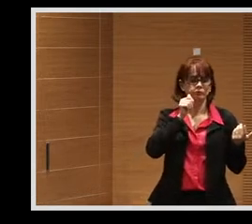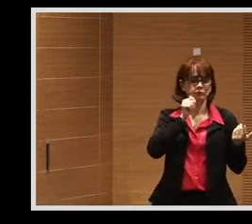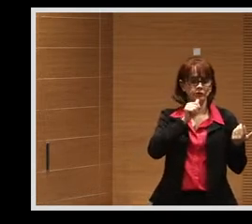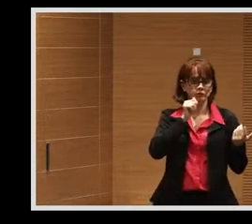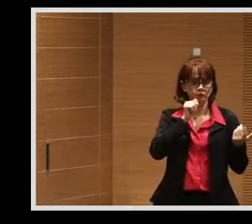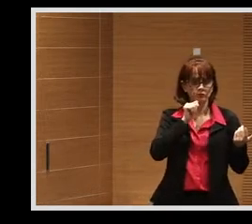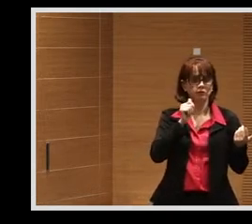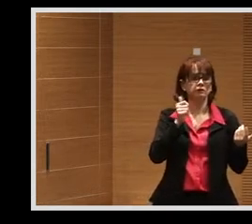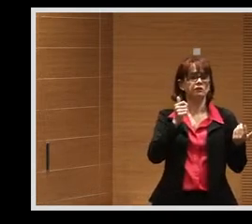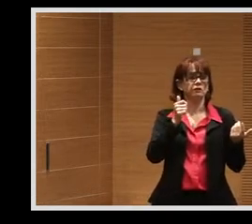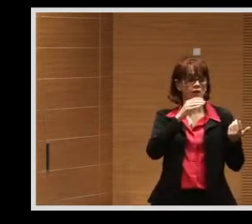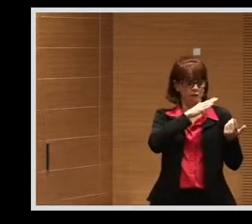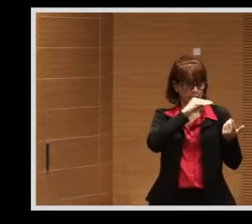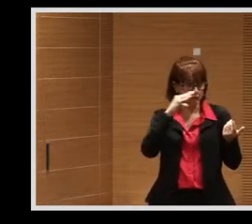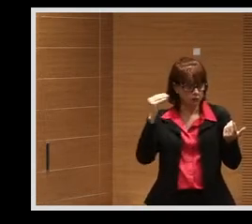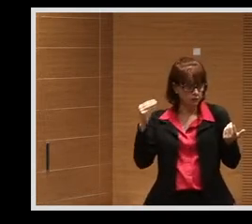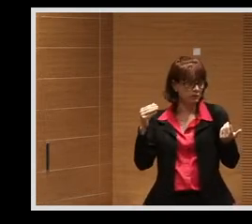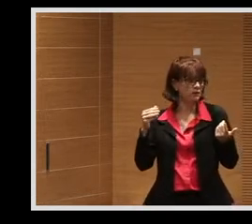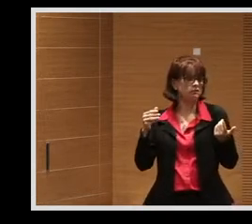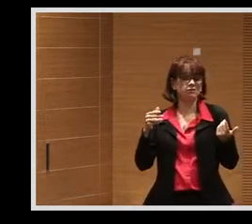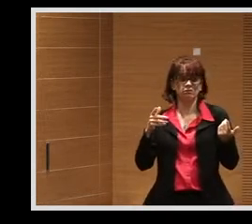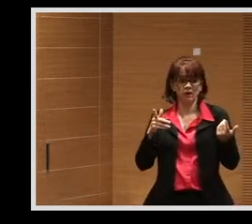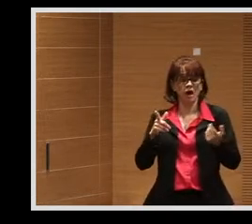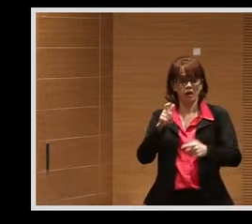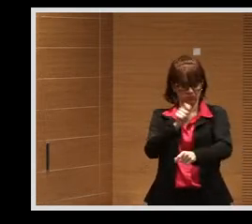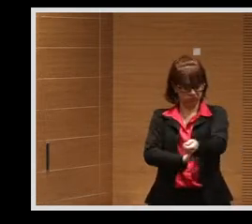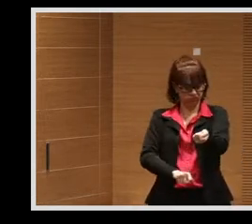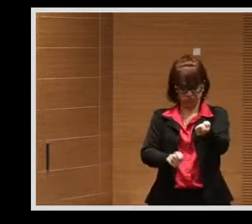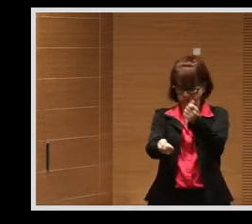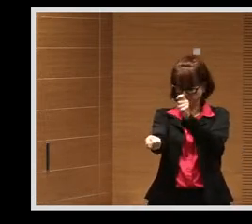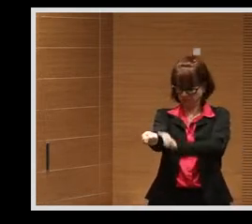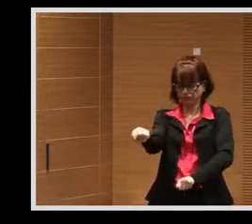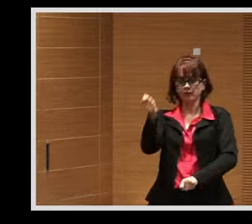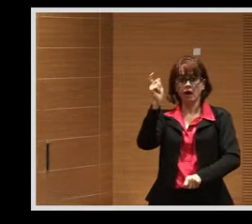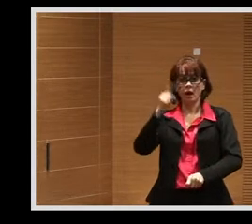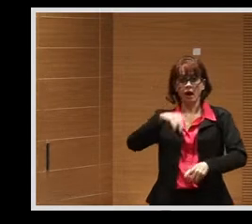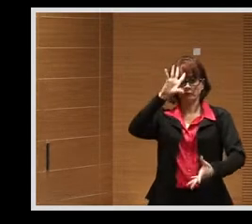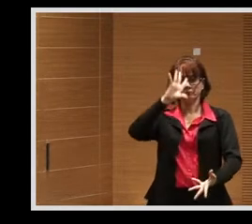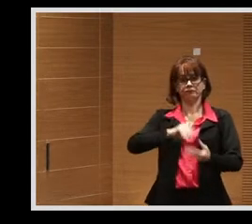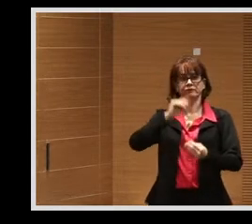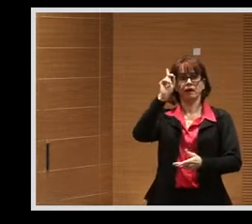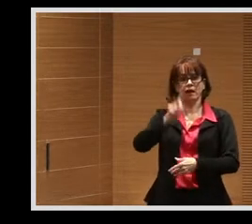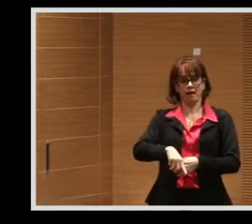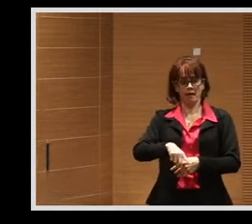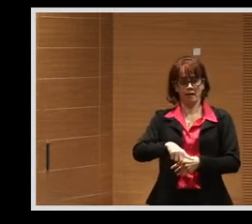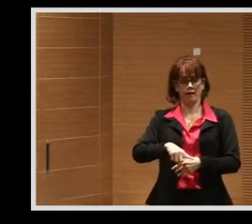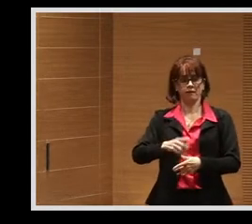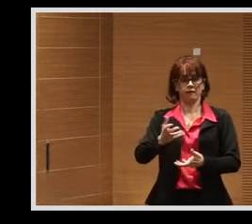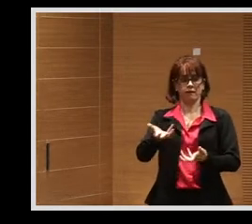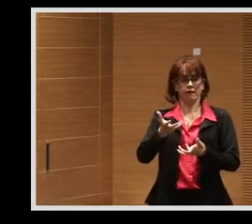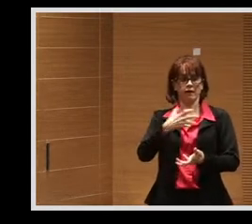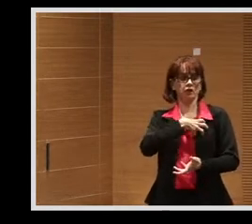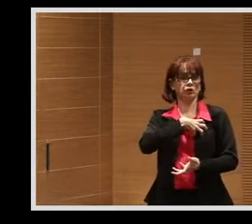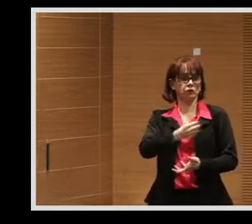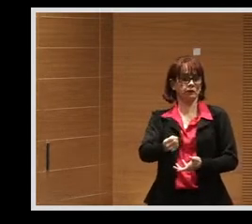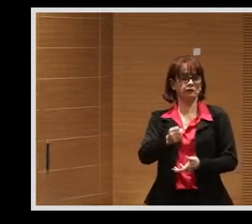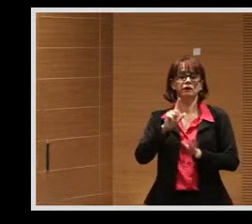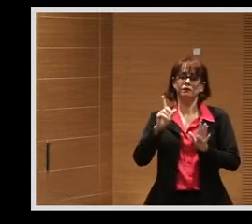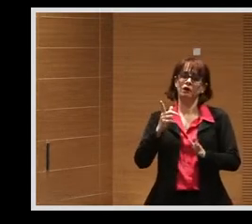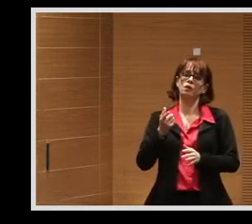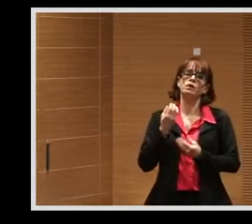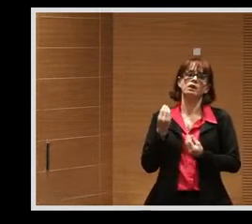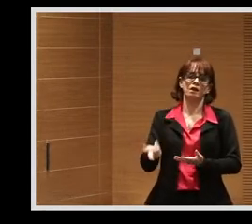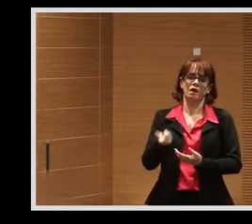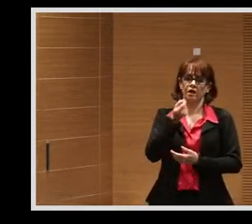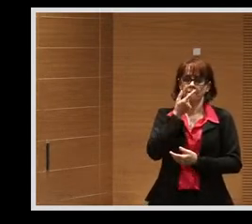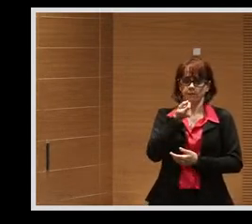escorre. Está se cortando, é ideação suicida, é depressão, tem que tomar antidepressivo. Então, essa é uma pressão